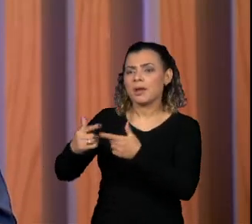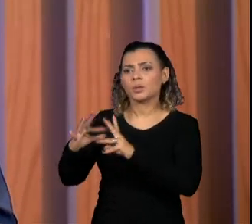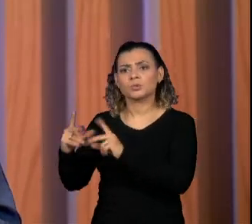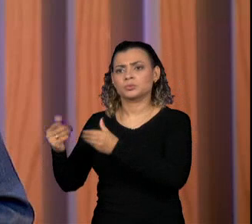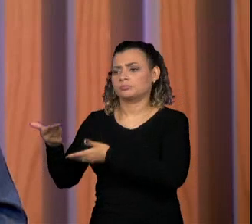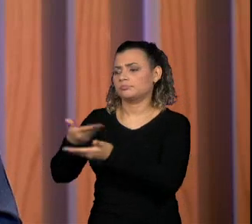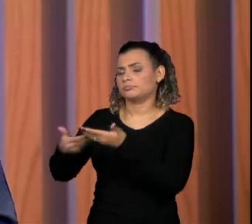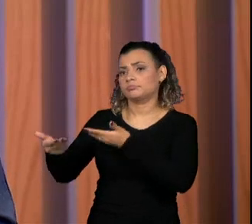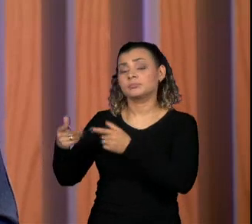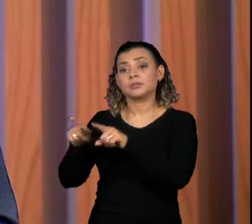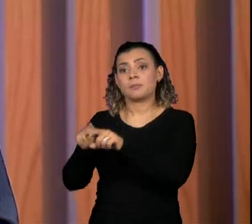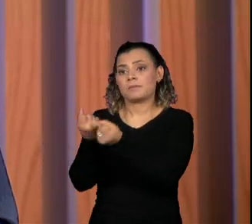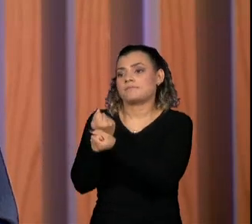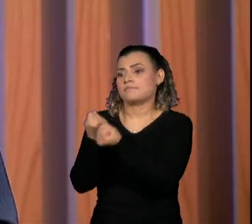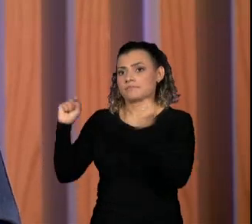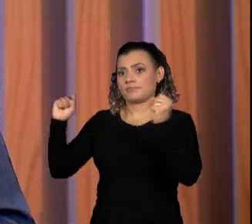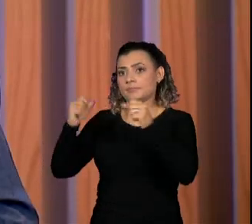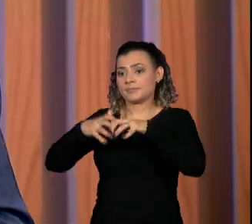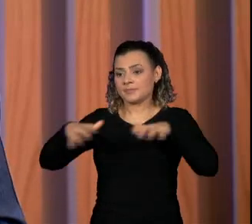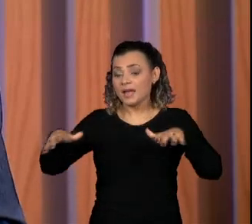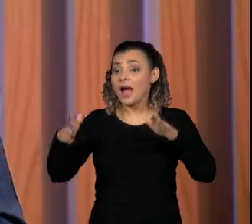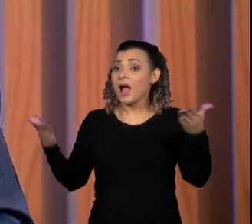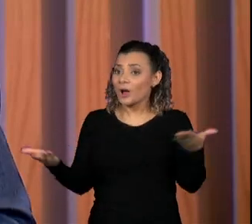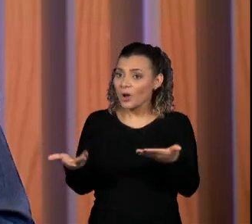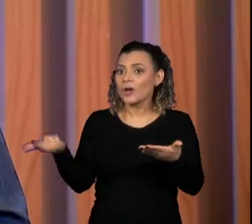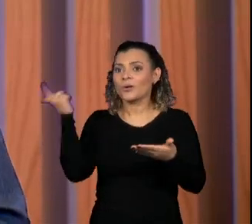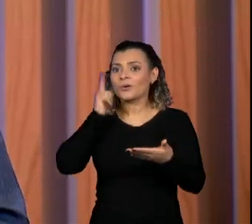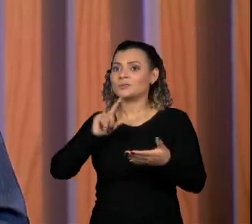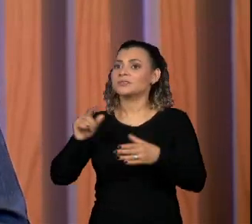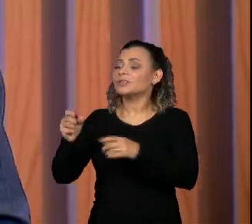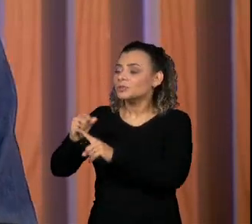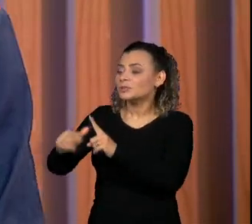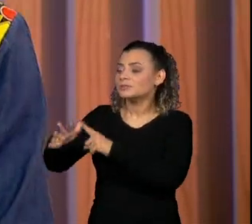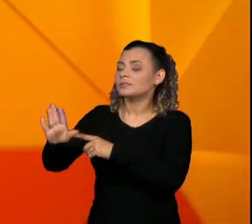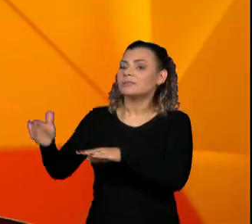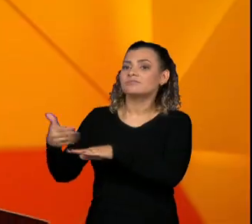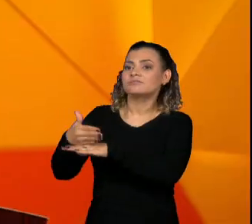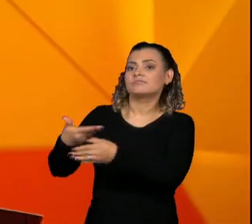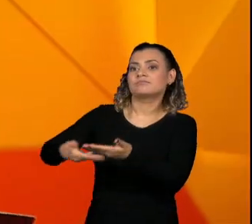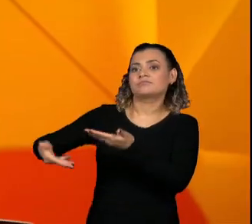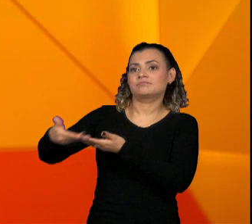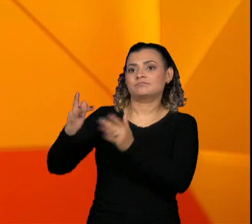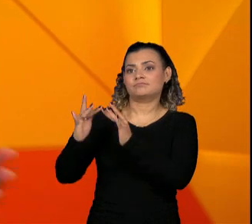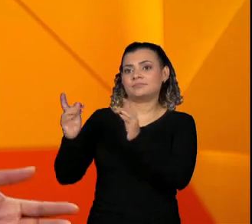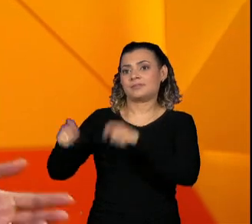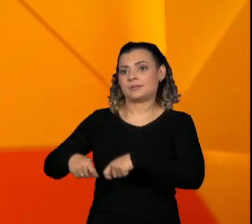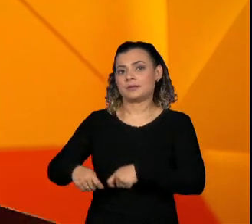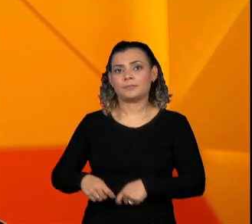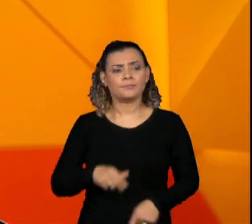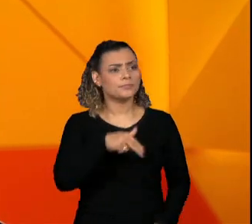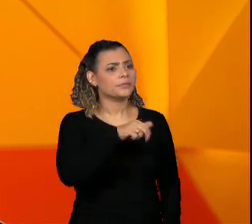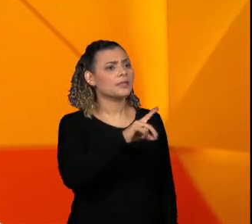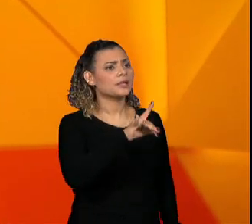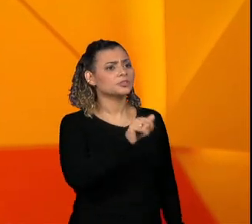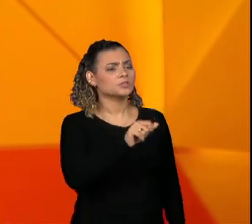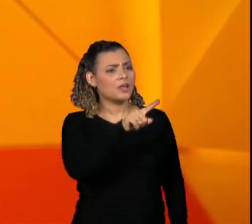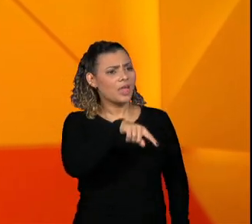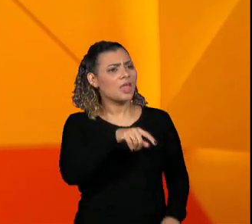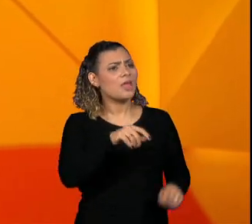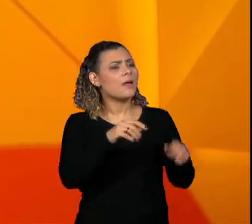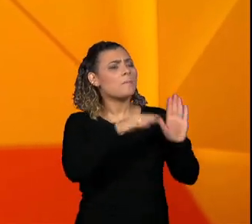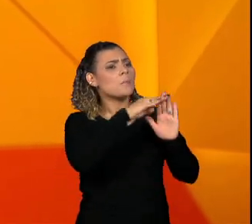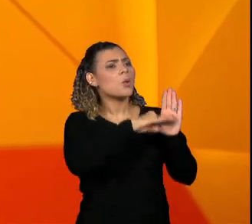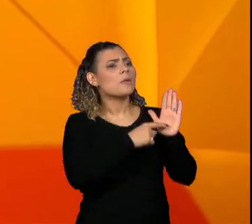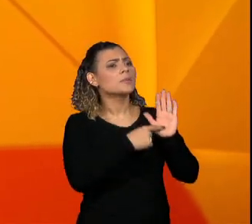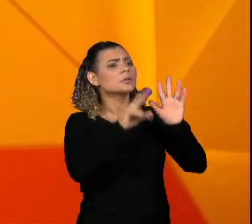população pós-abolição, mas também como um espaço de sociabilidade dessa população. Ô Nádia, e algumas pessoas podem pensar, ué, mas o programa não é sobre a África, vocês estão